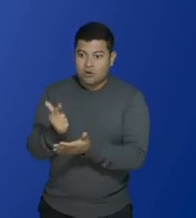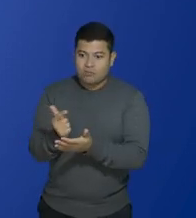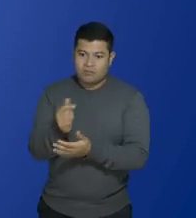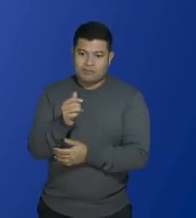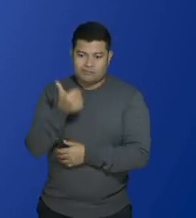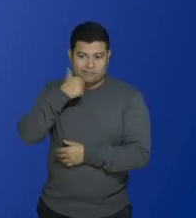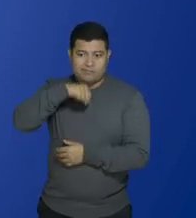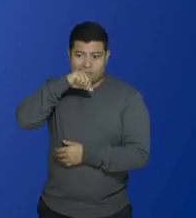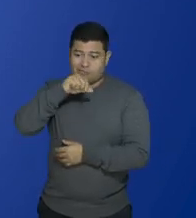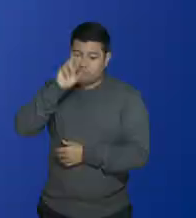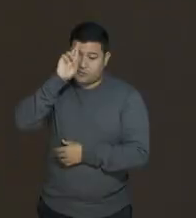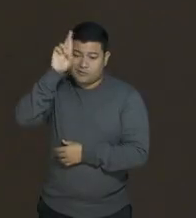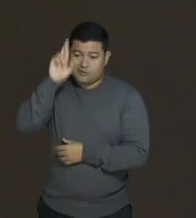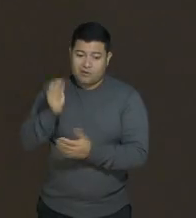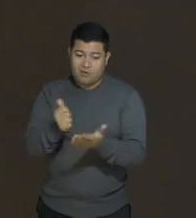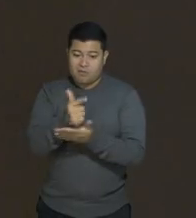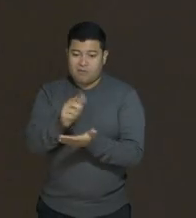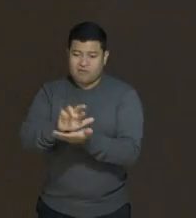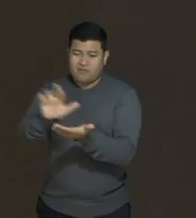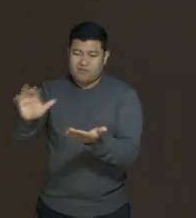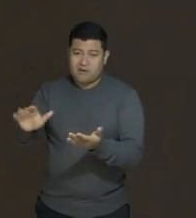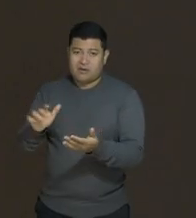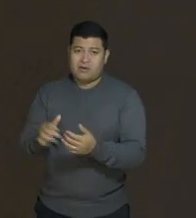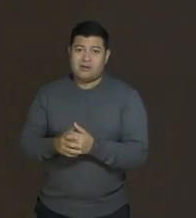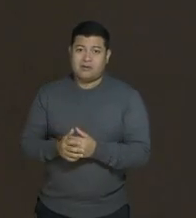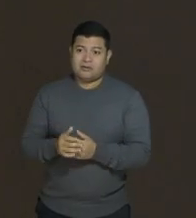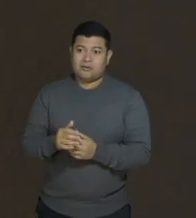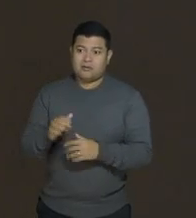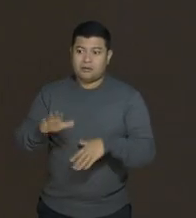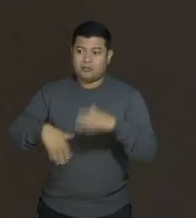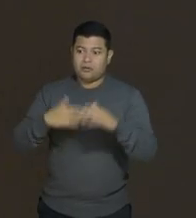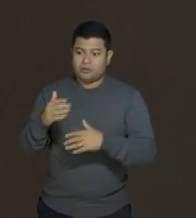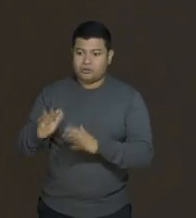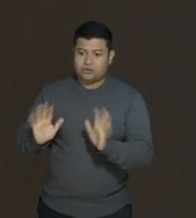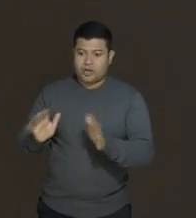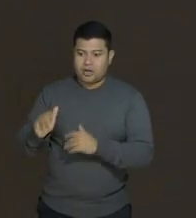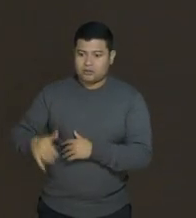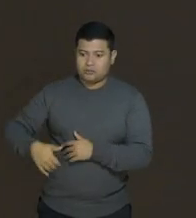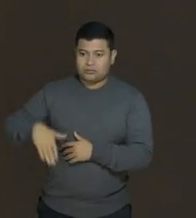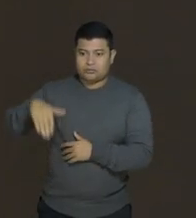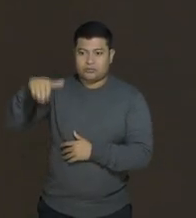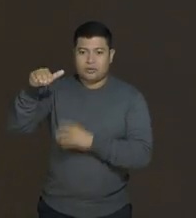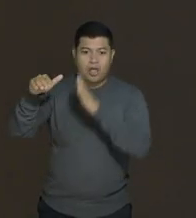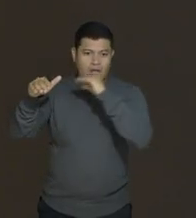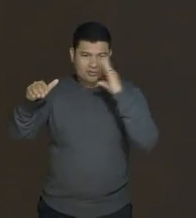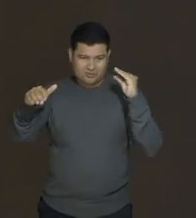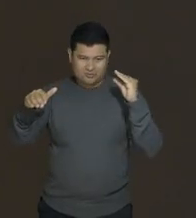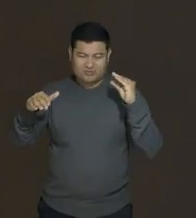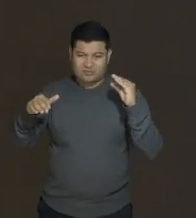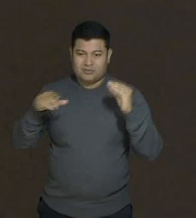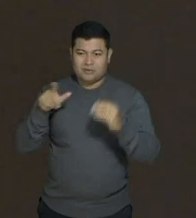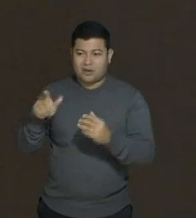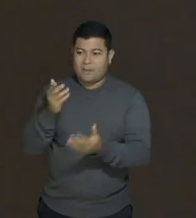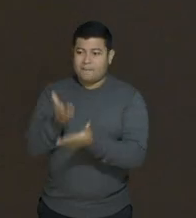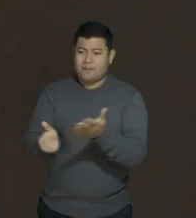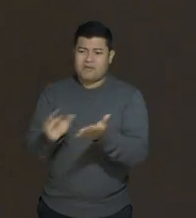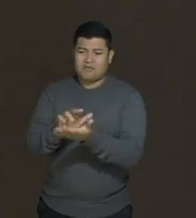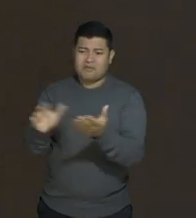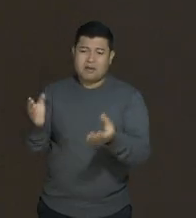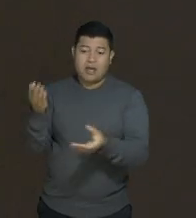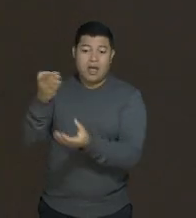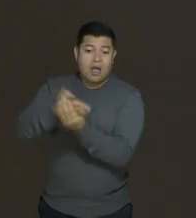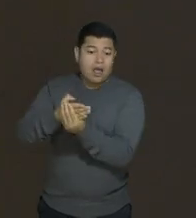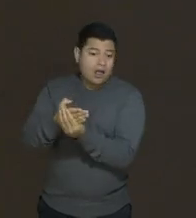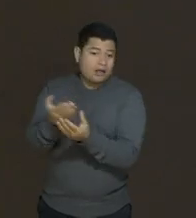tudo. Na vida adulta, perdem chave, documento, carteira, celular. Né? Eles continuam perdendo, não deixam